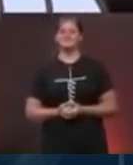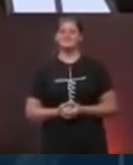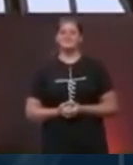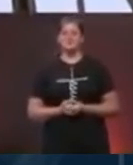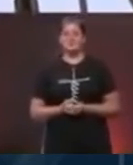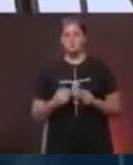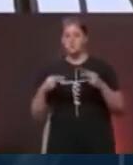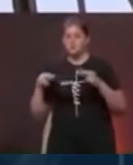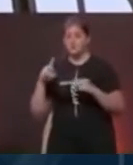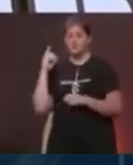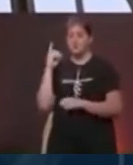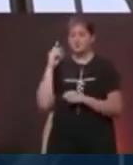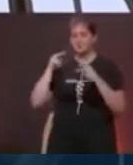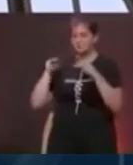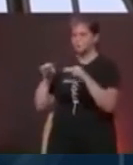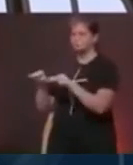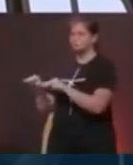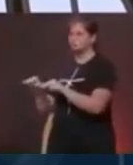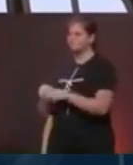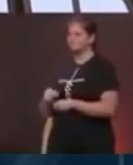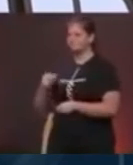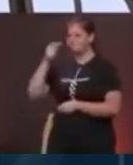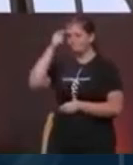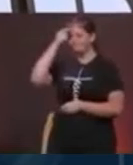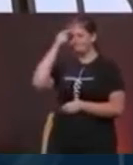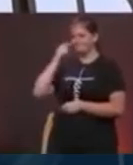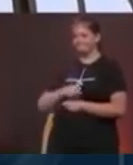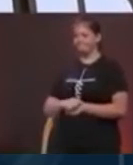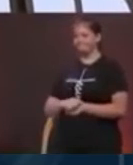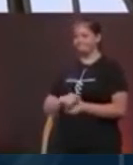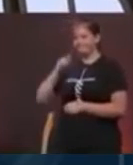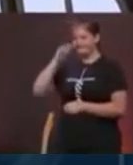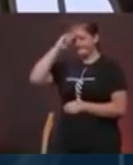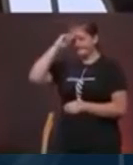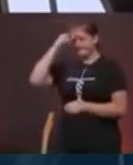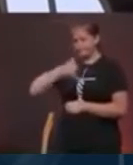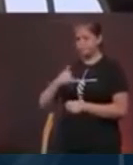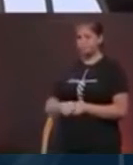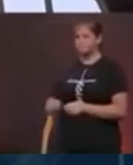Ele olhou, e a mente dele falou,